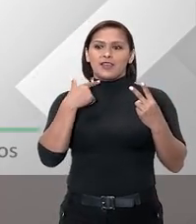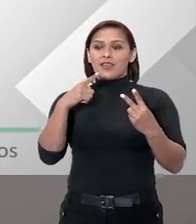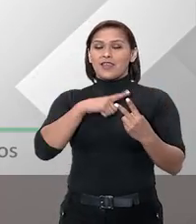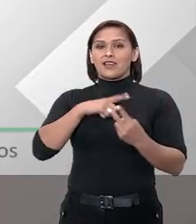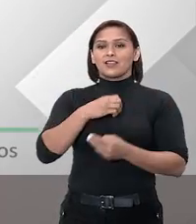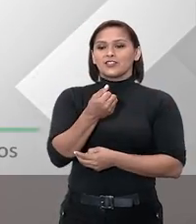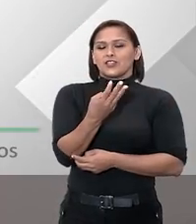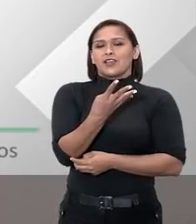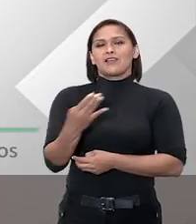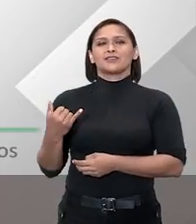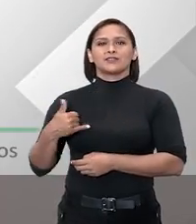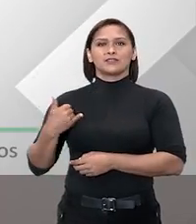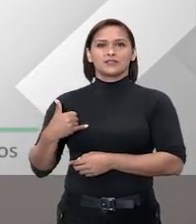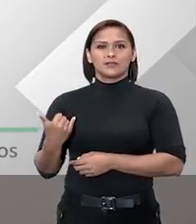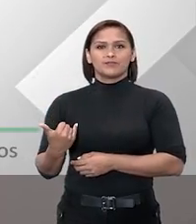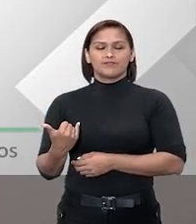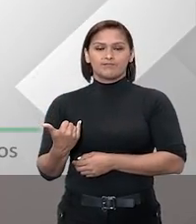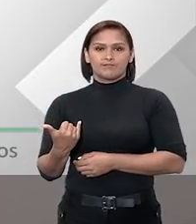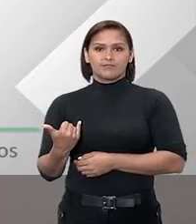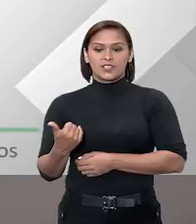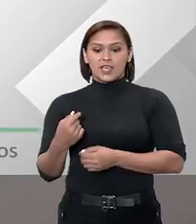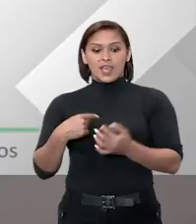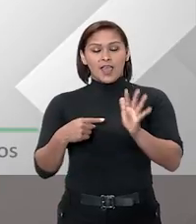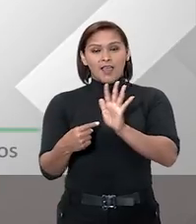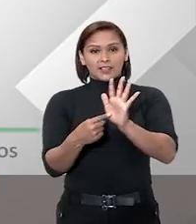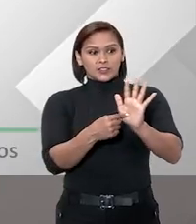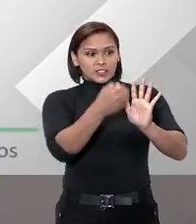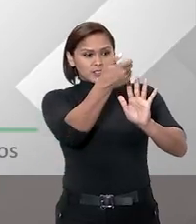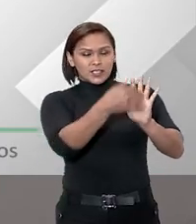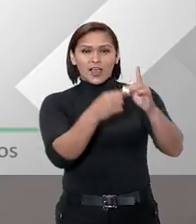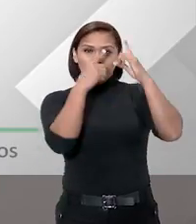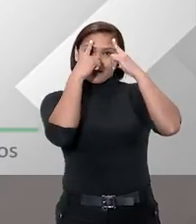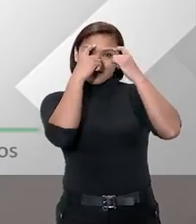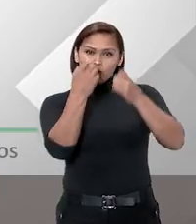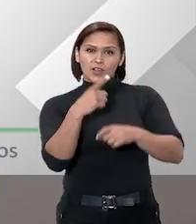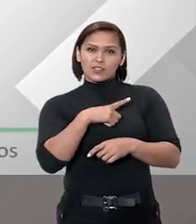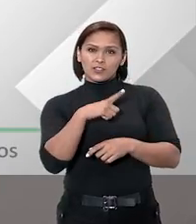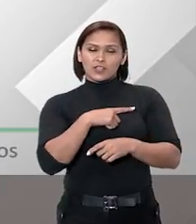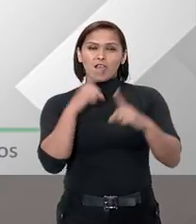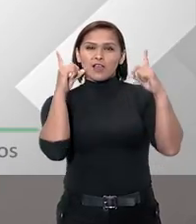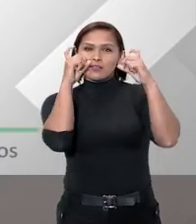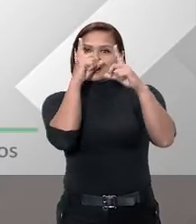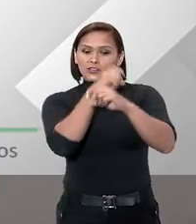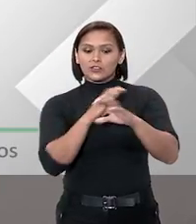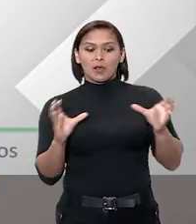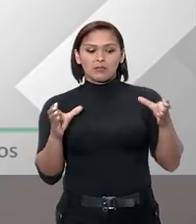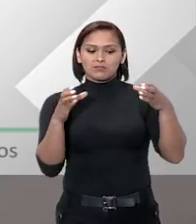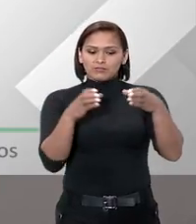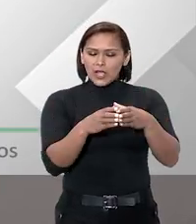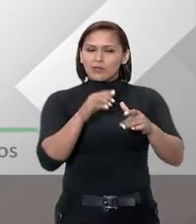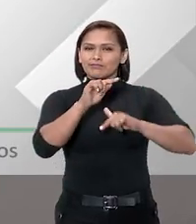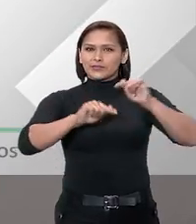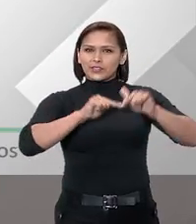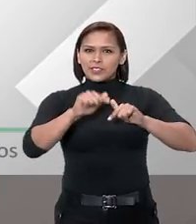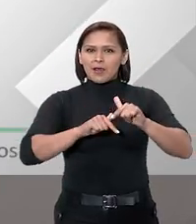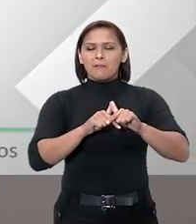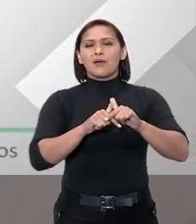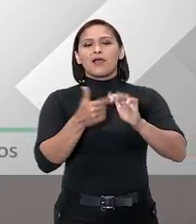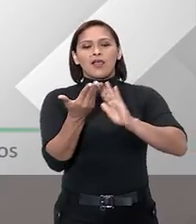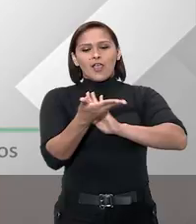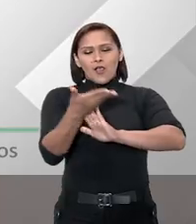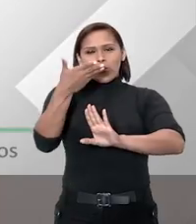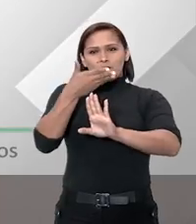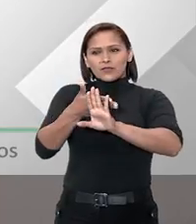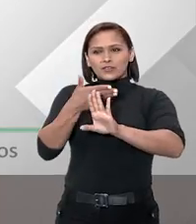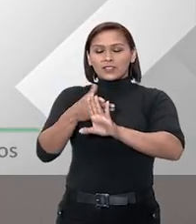tinha 14 anos de idade. Diante dessa violência, nós tivemos dificuldade, a minha equipe trabalhou nos bastidores